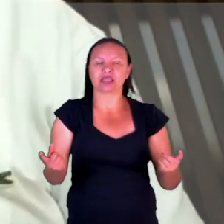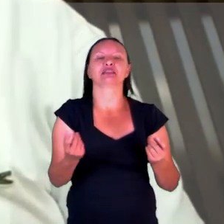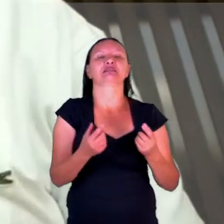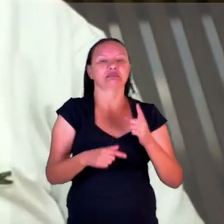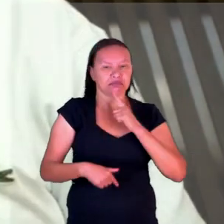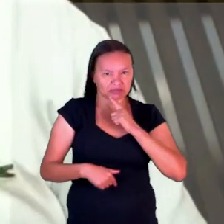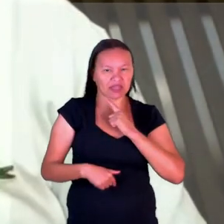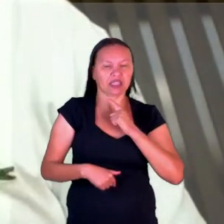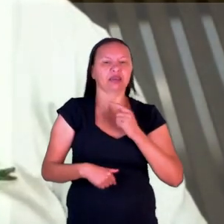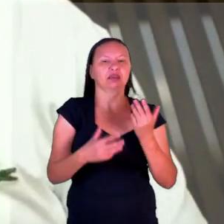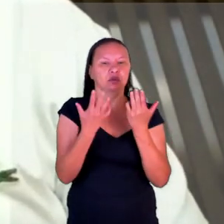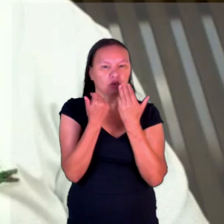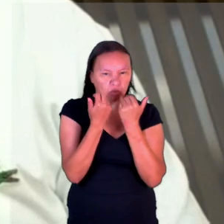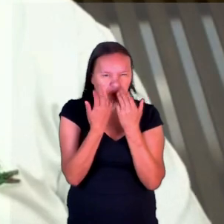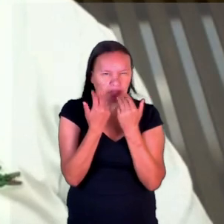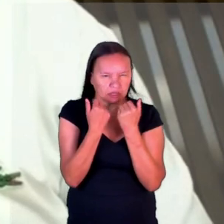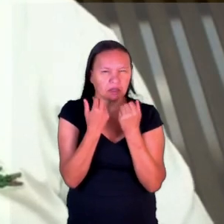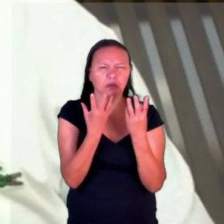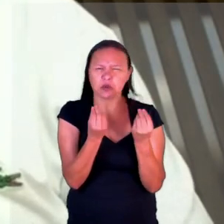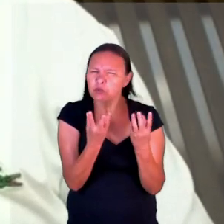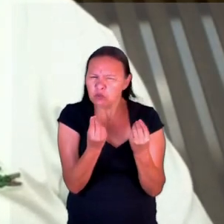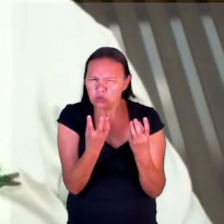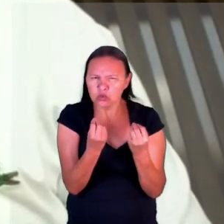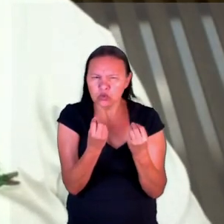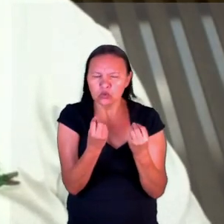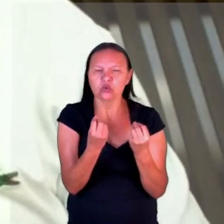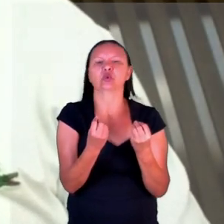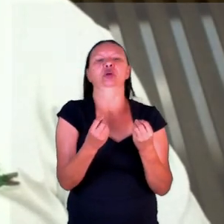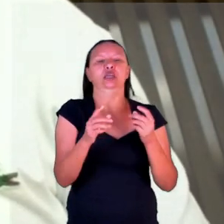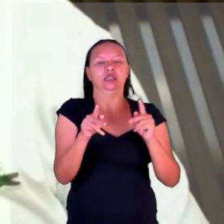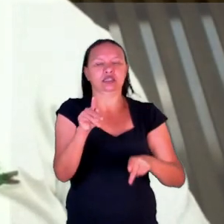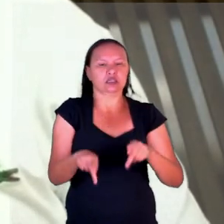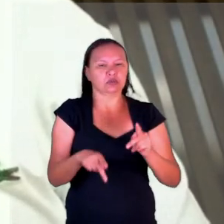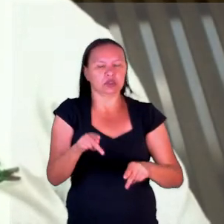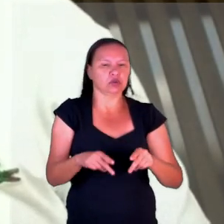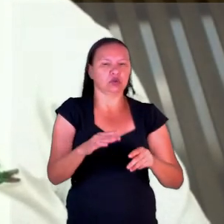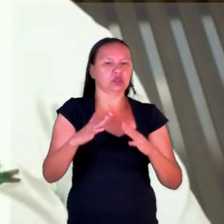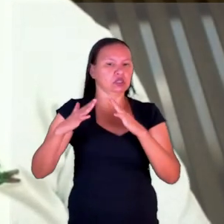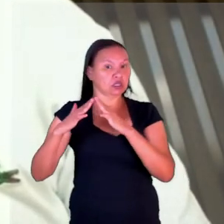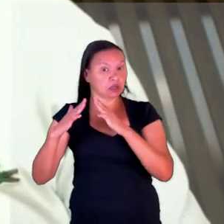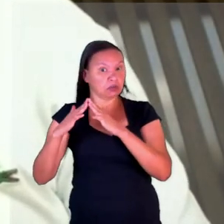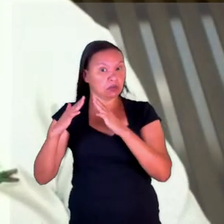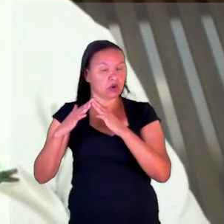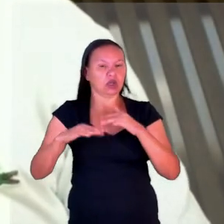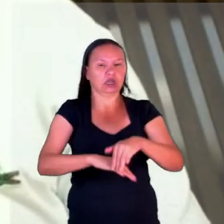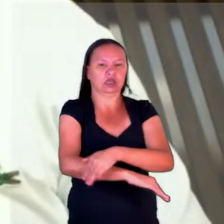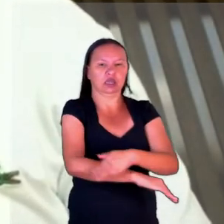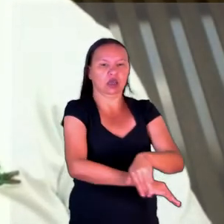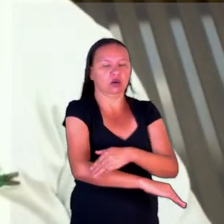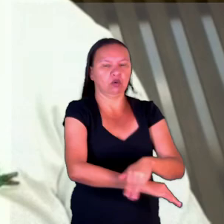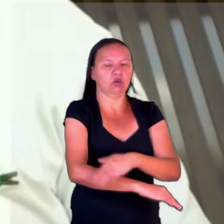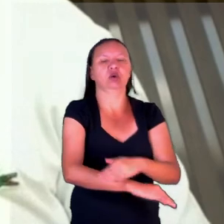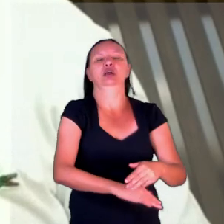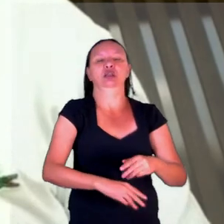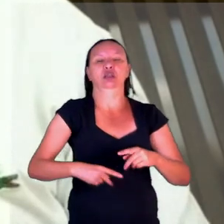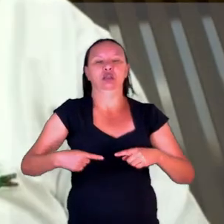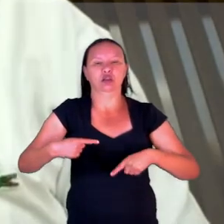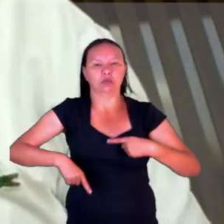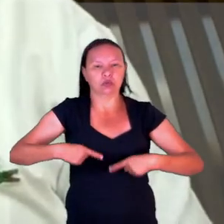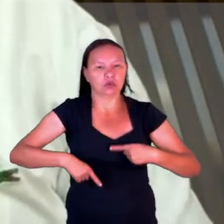né E e essa população de rua na verdade eh enquanto política pública